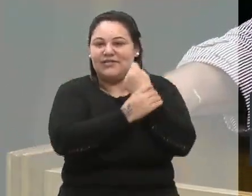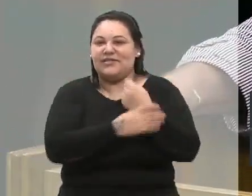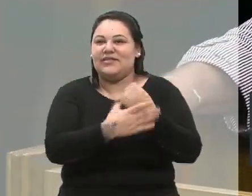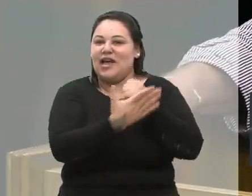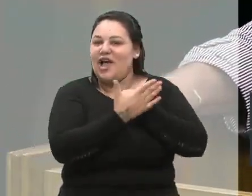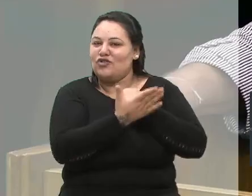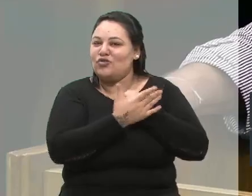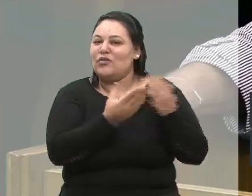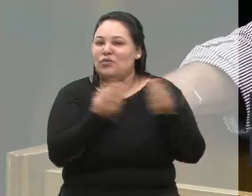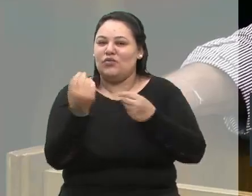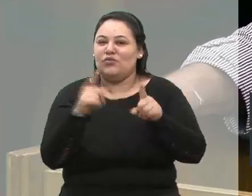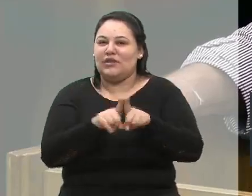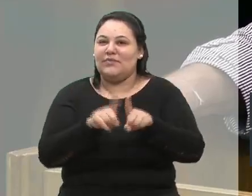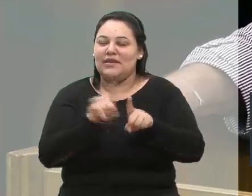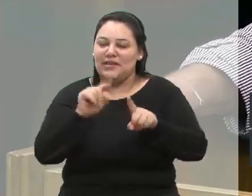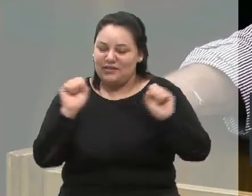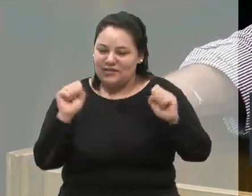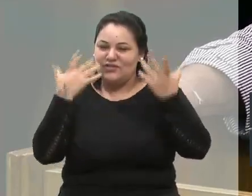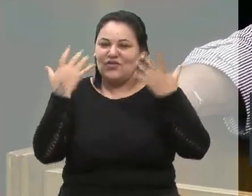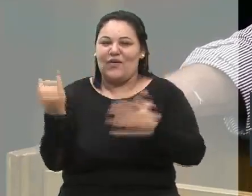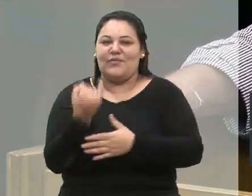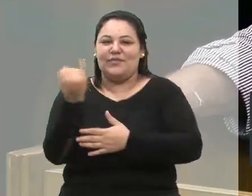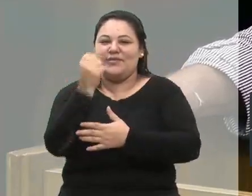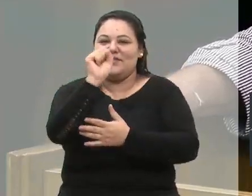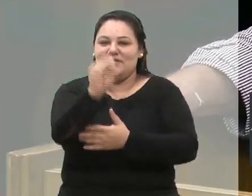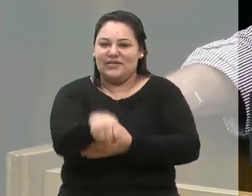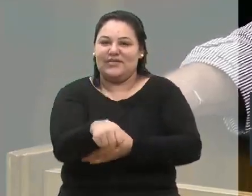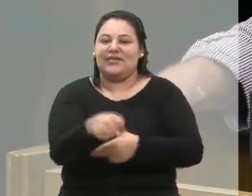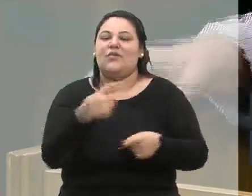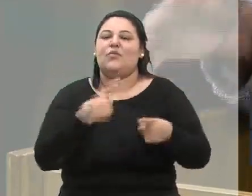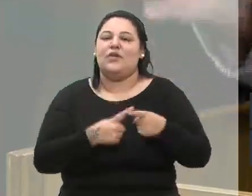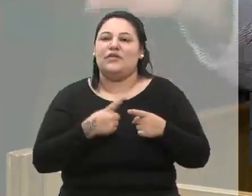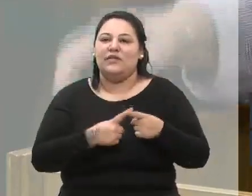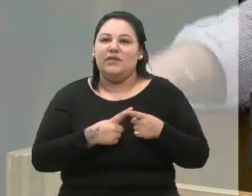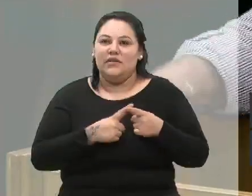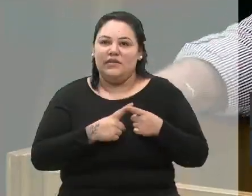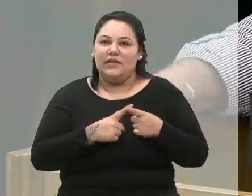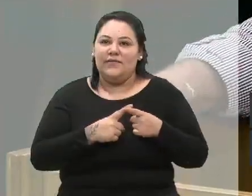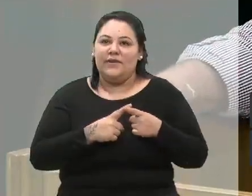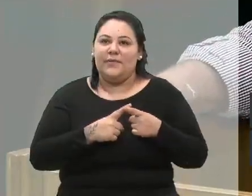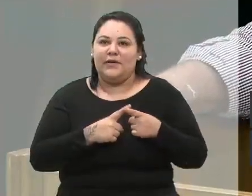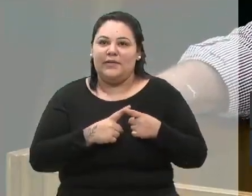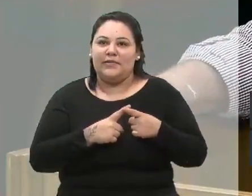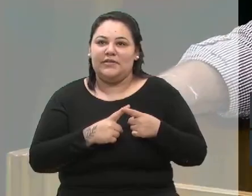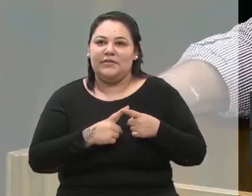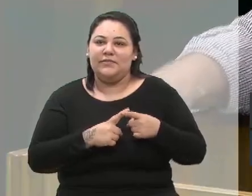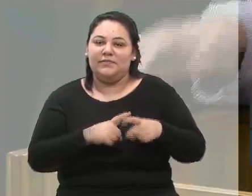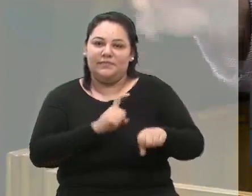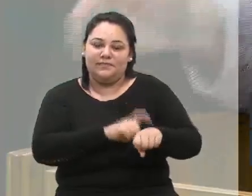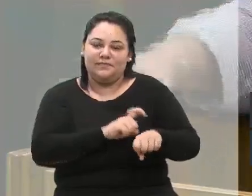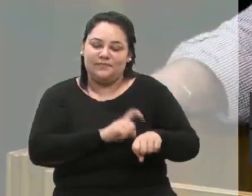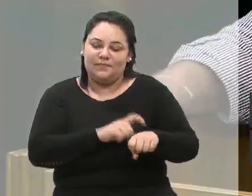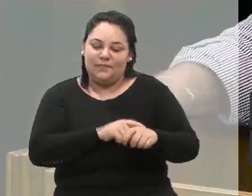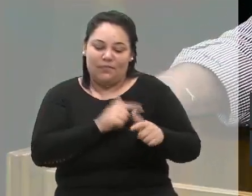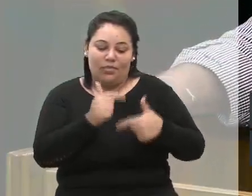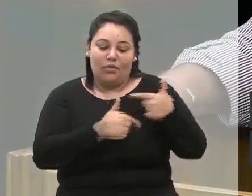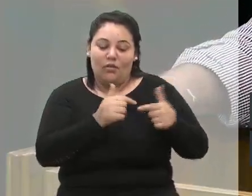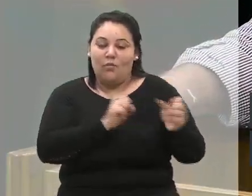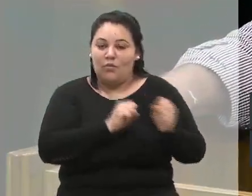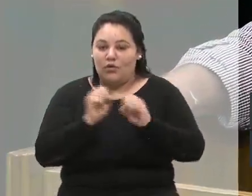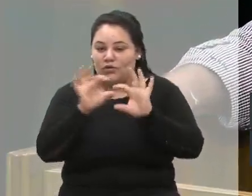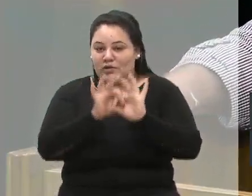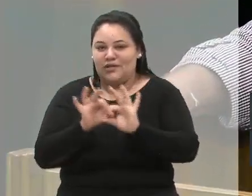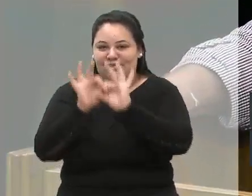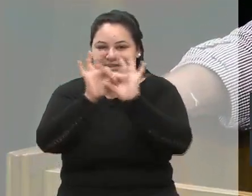ajudado. Então, esse show é importante, porque é a hora onde os trabalhadores vão poder se reunir, se divertir.